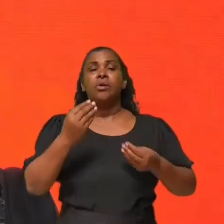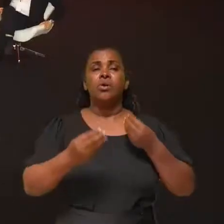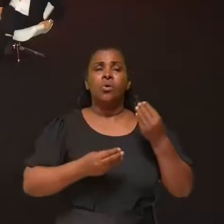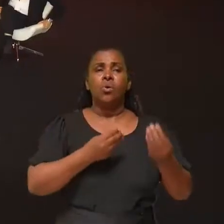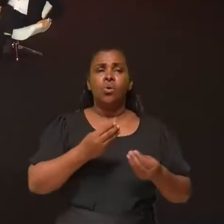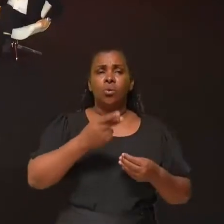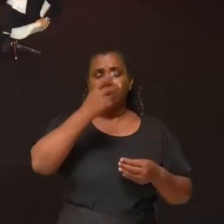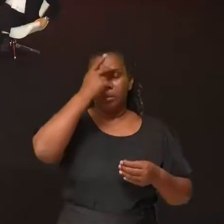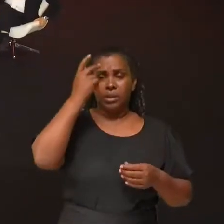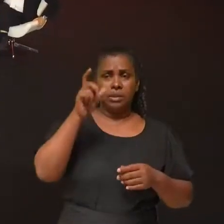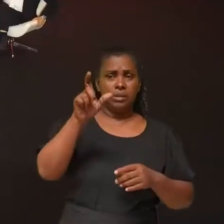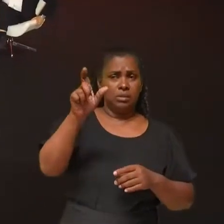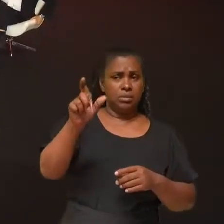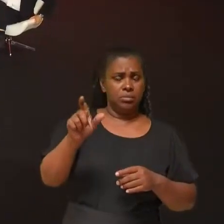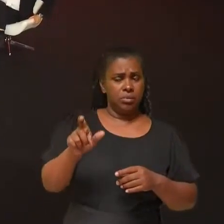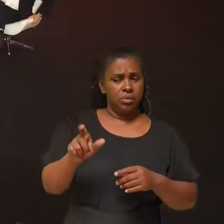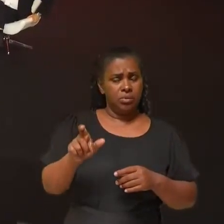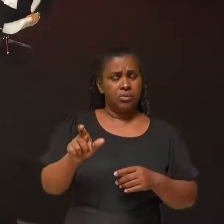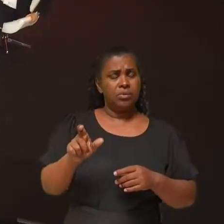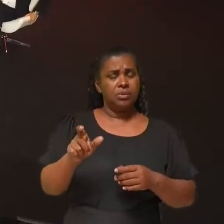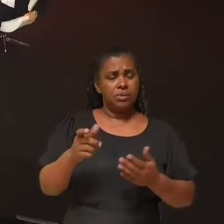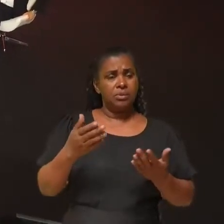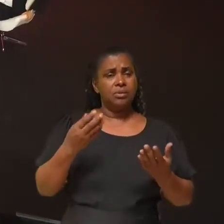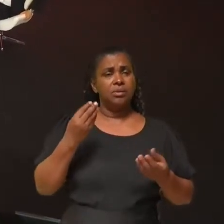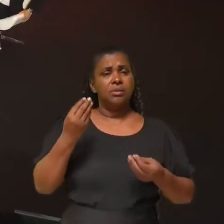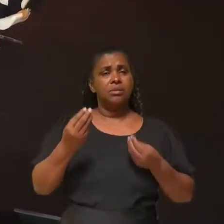pequenos, né, em número, né,